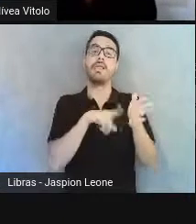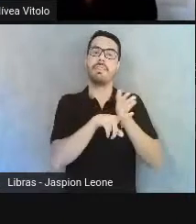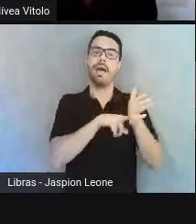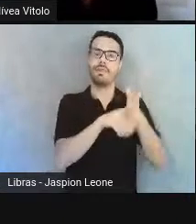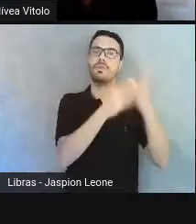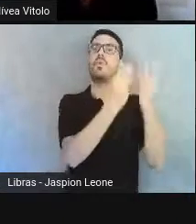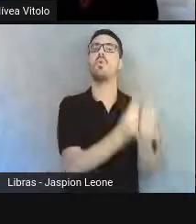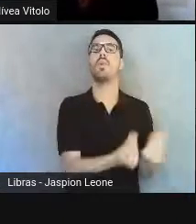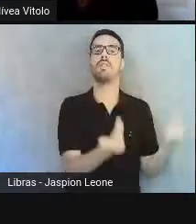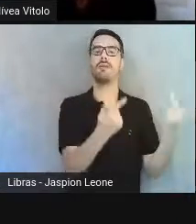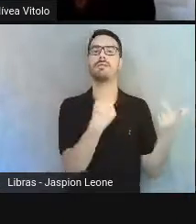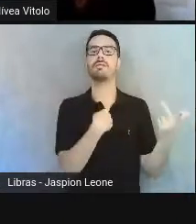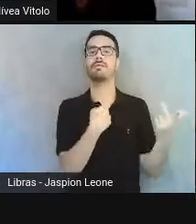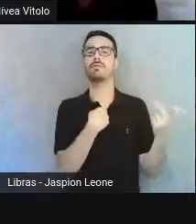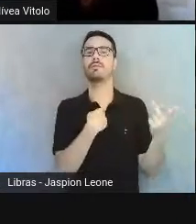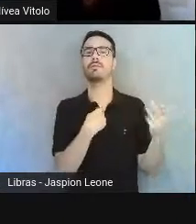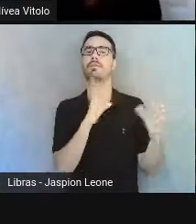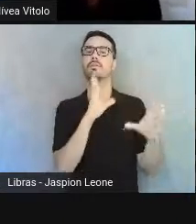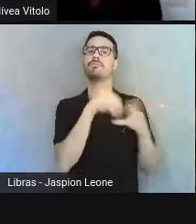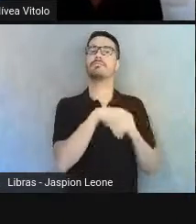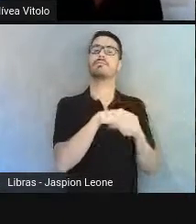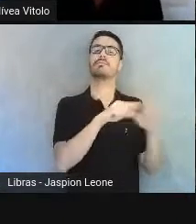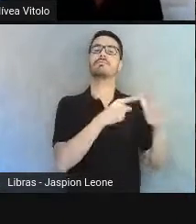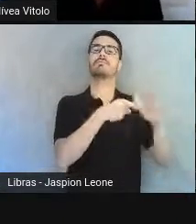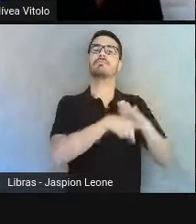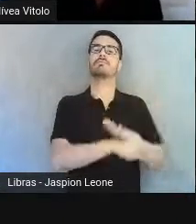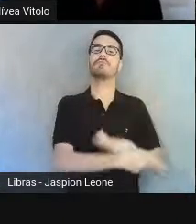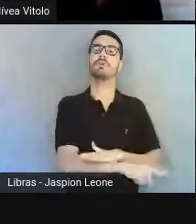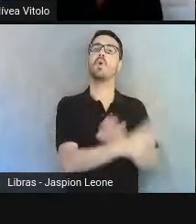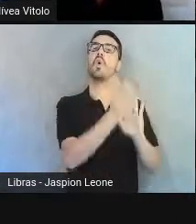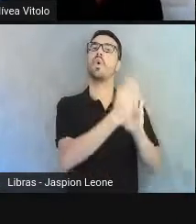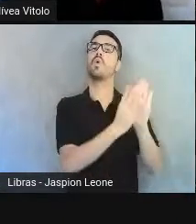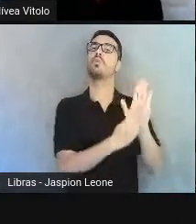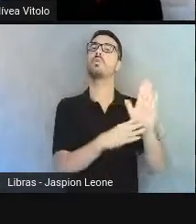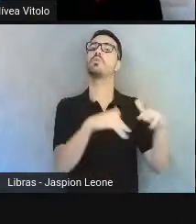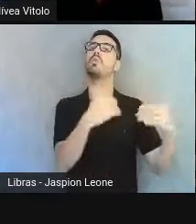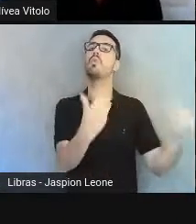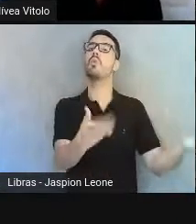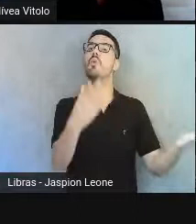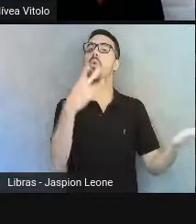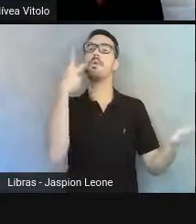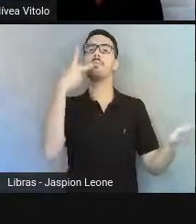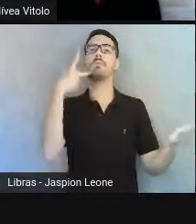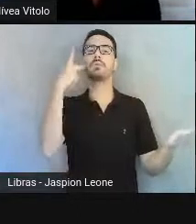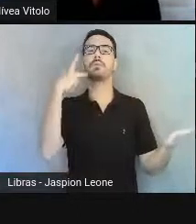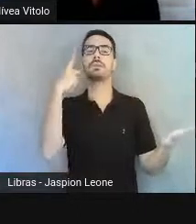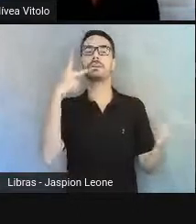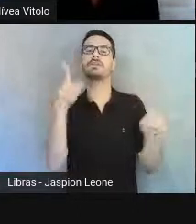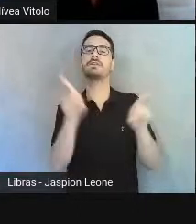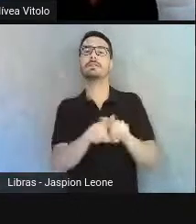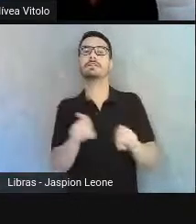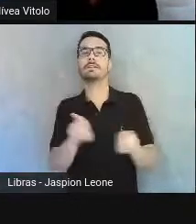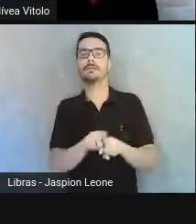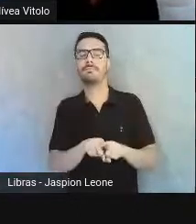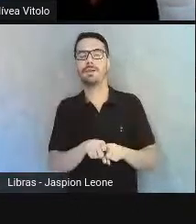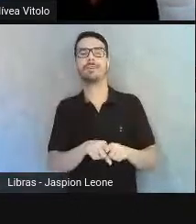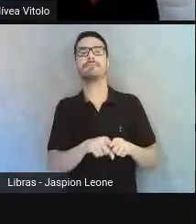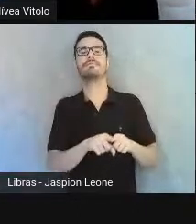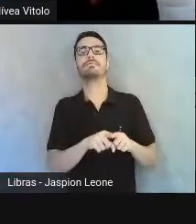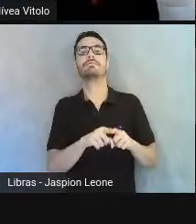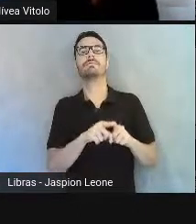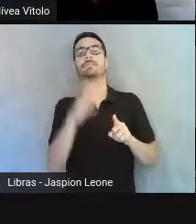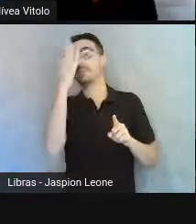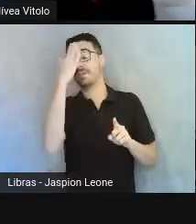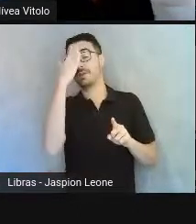na análise qualitativa eu adentrei, né, eu me aprofundei no conteúdo das políticas por meio de alguns tipos de classificação de